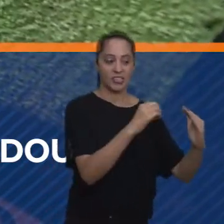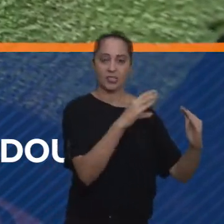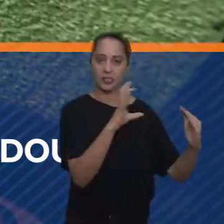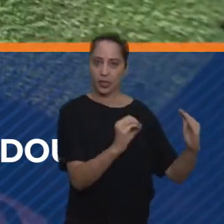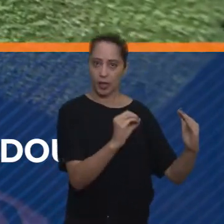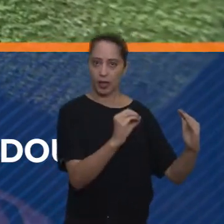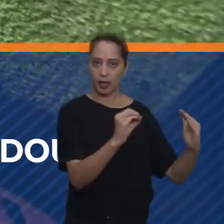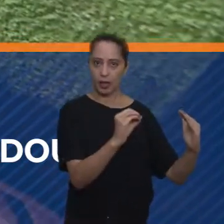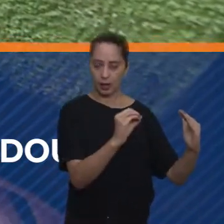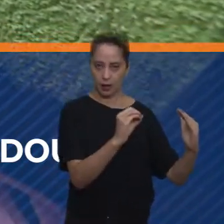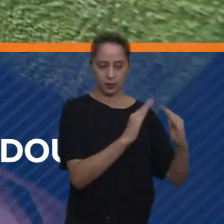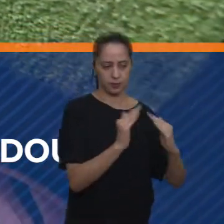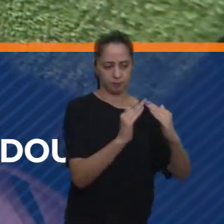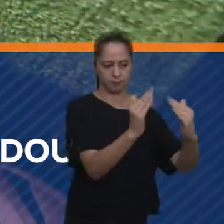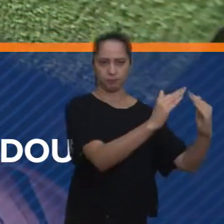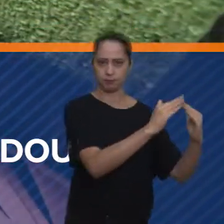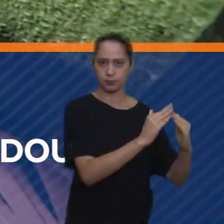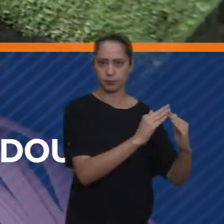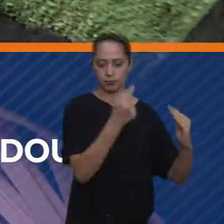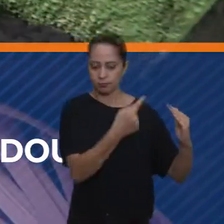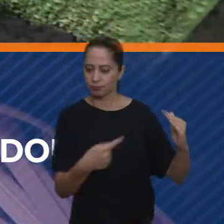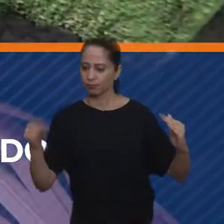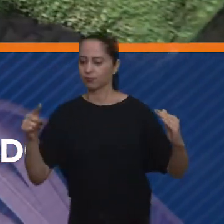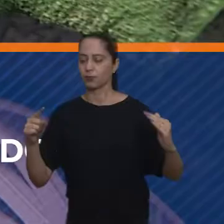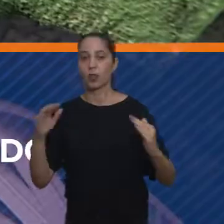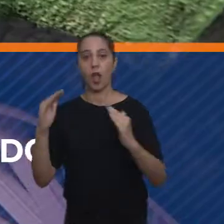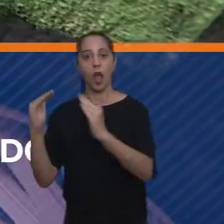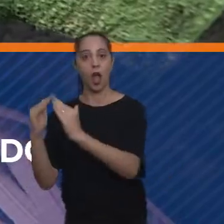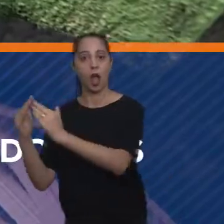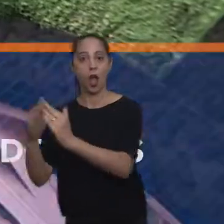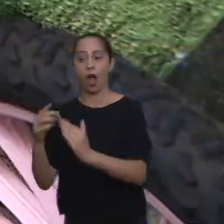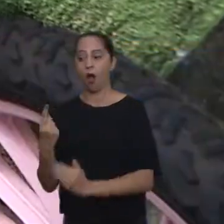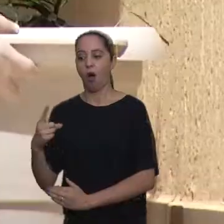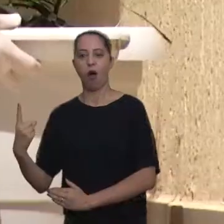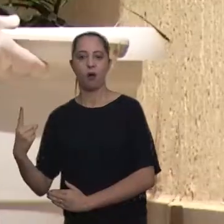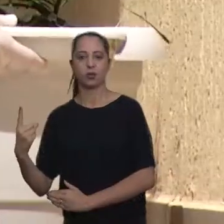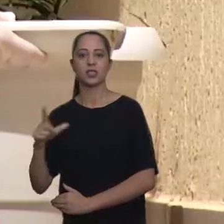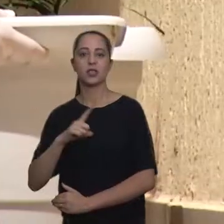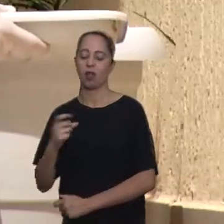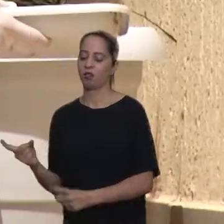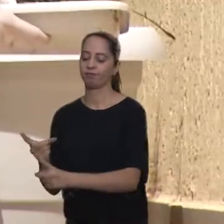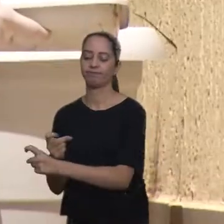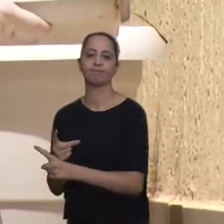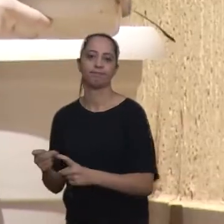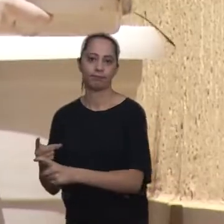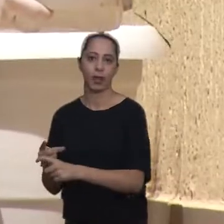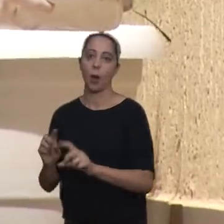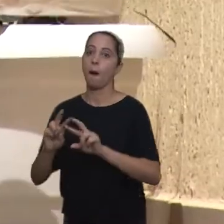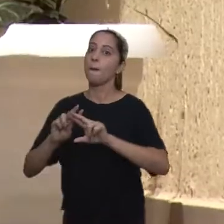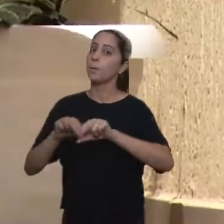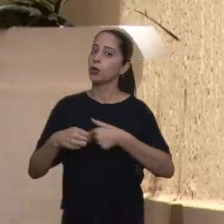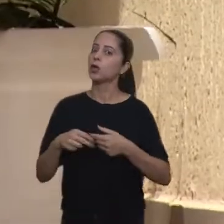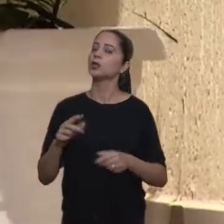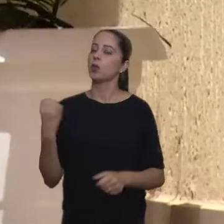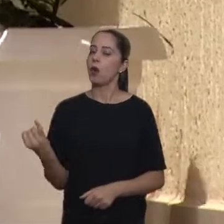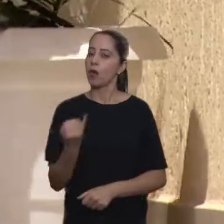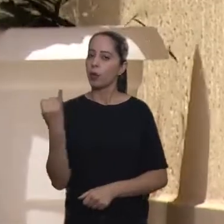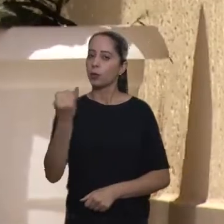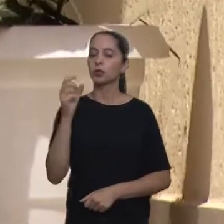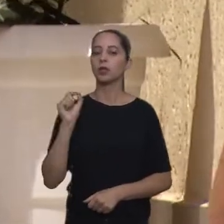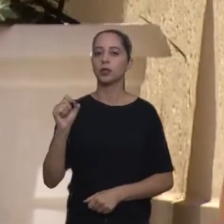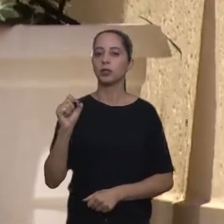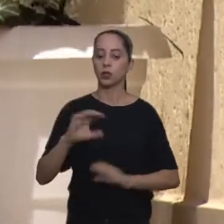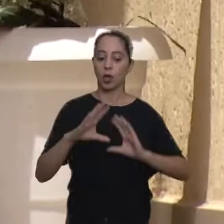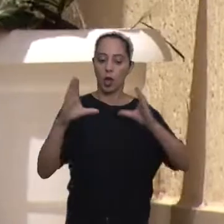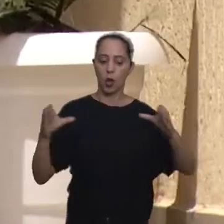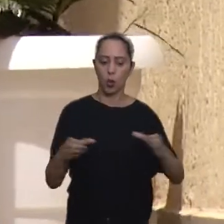imóveis foram encontrados recipientes com larvas do mosquito Aedes aegypti. Números que reforçam a importância da atuação dos